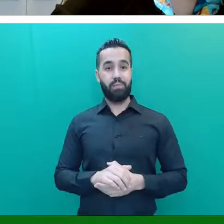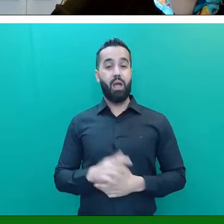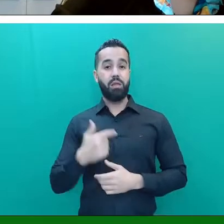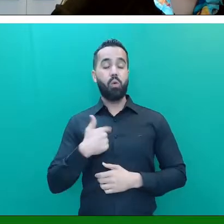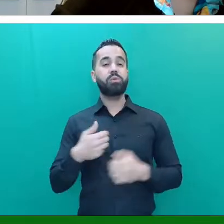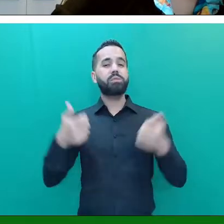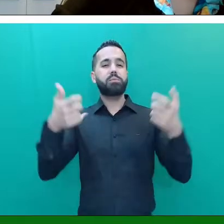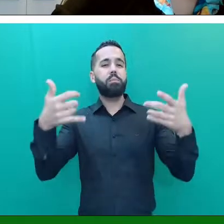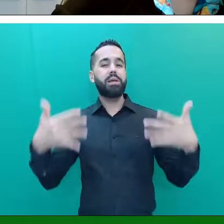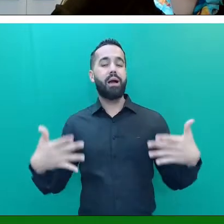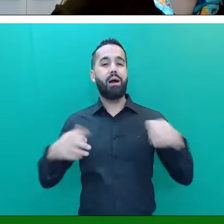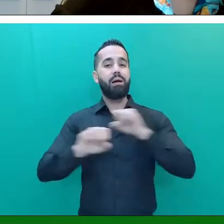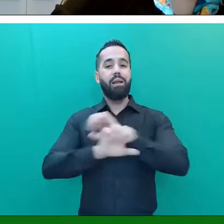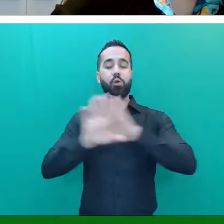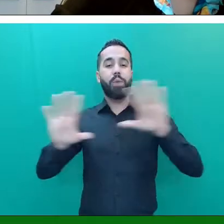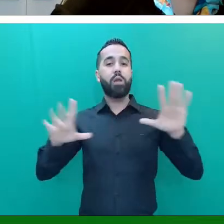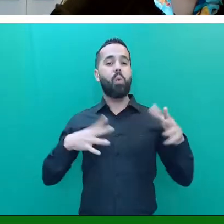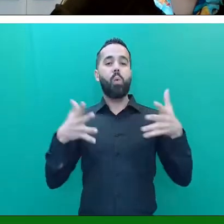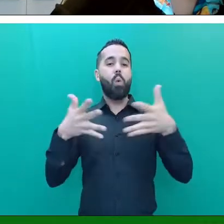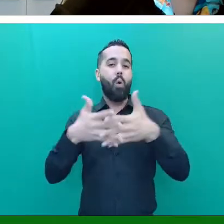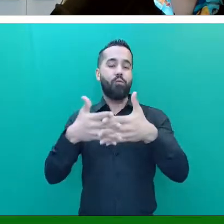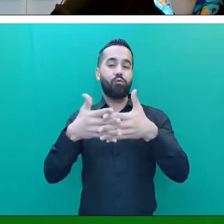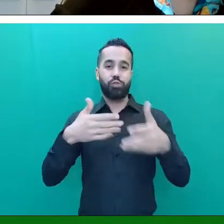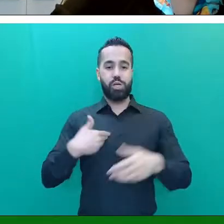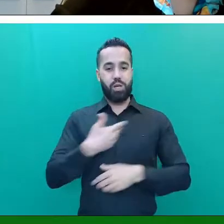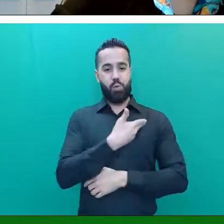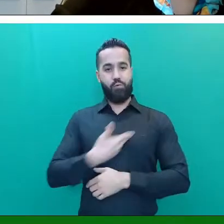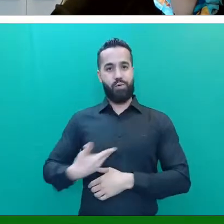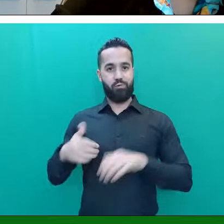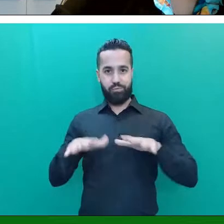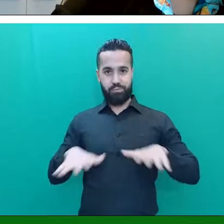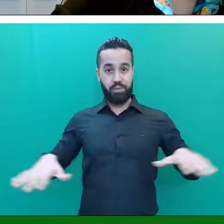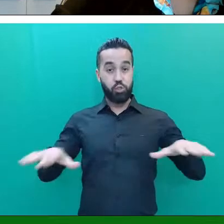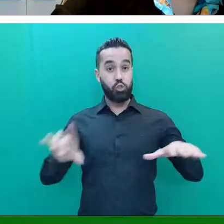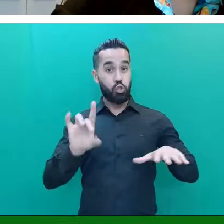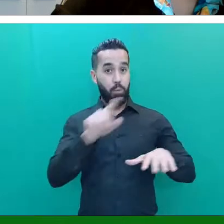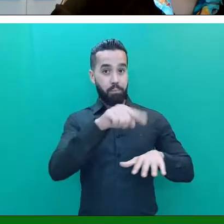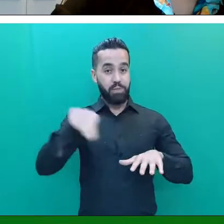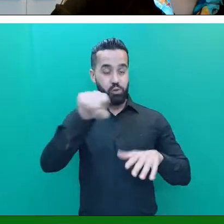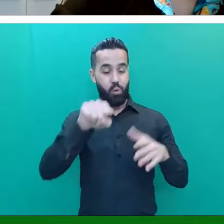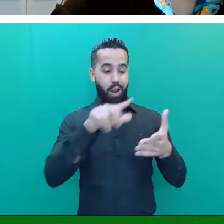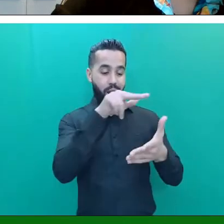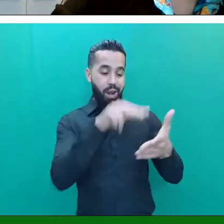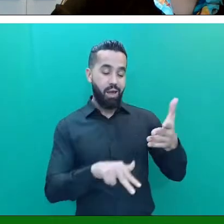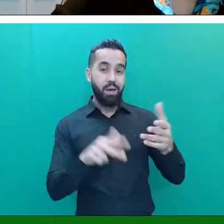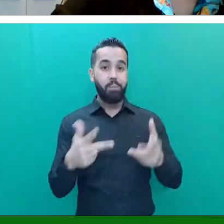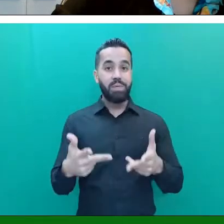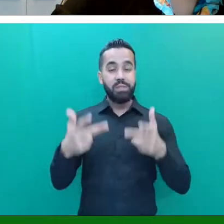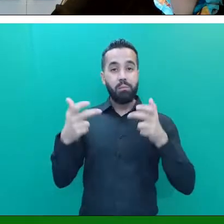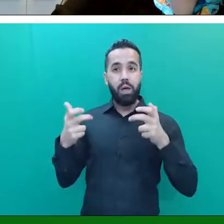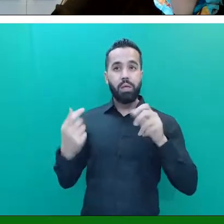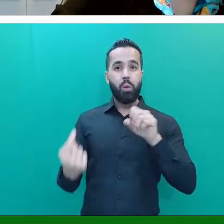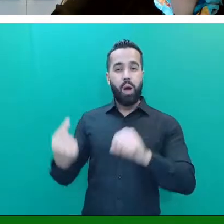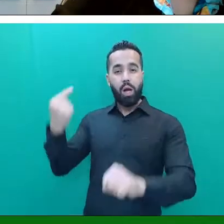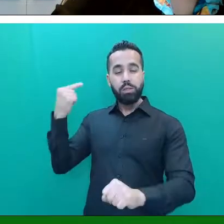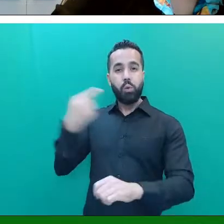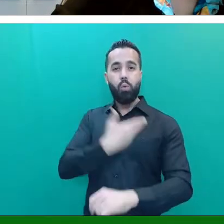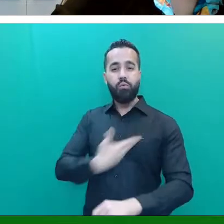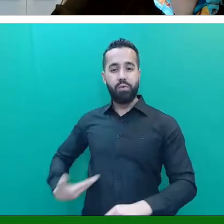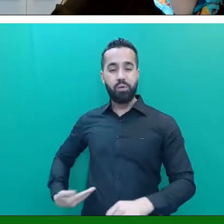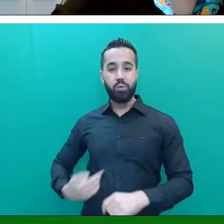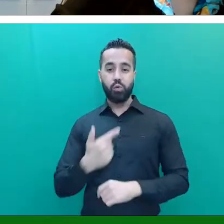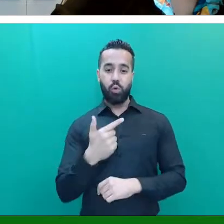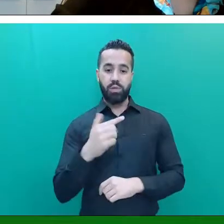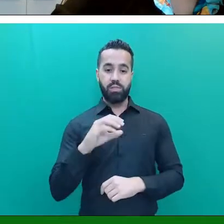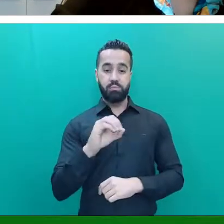um ou de outro, é só para situar o leitor, de fato. Estamos falando de 2001, o empreendedor